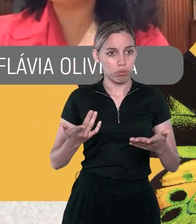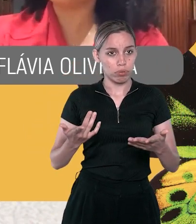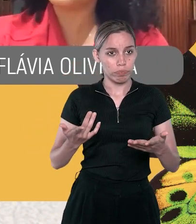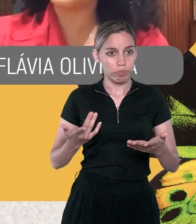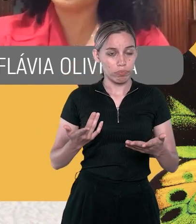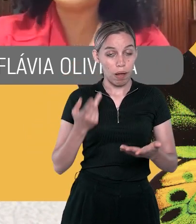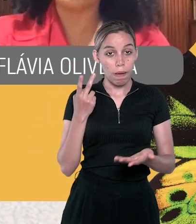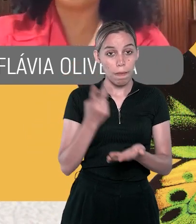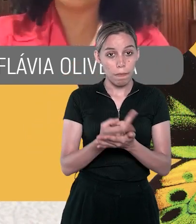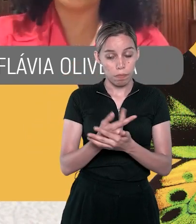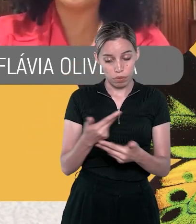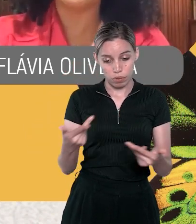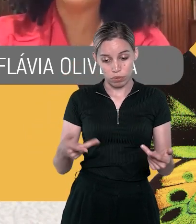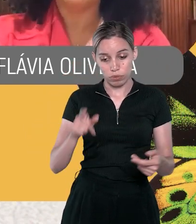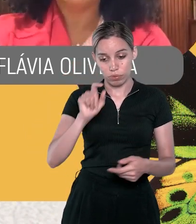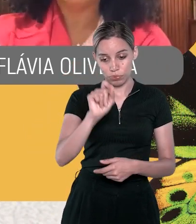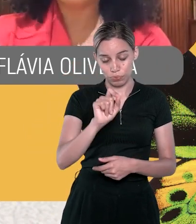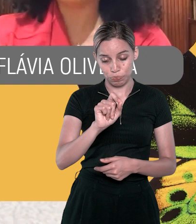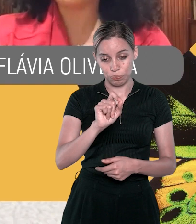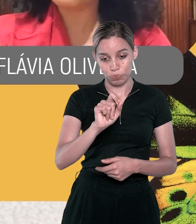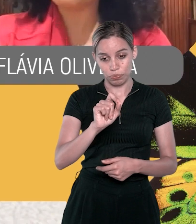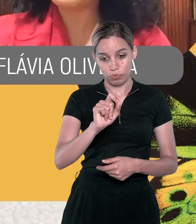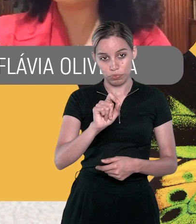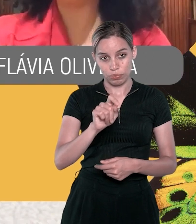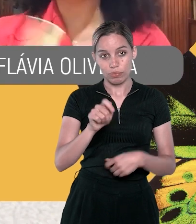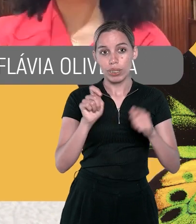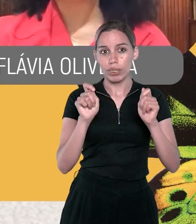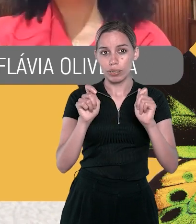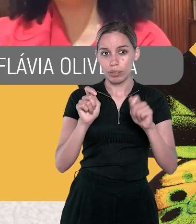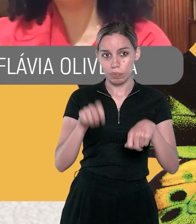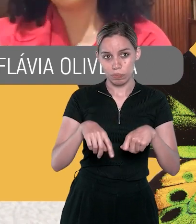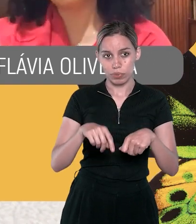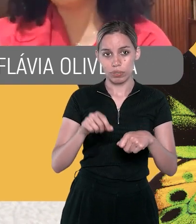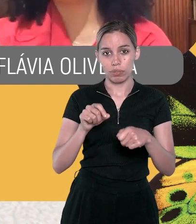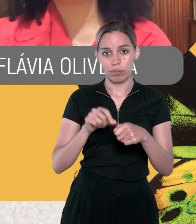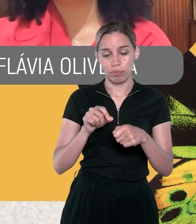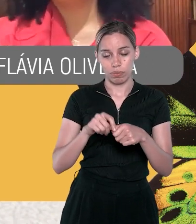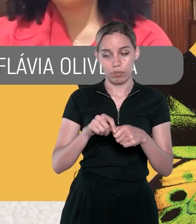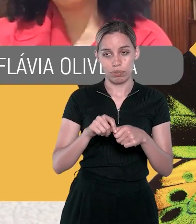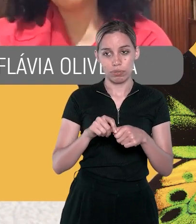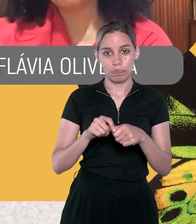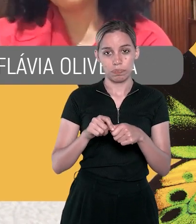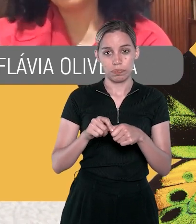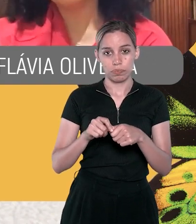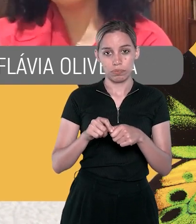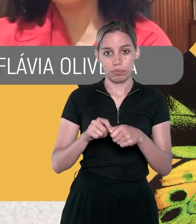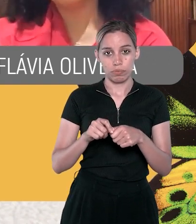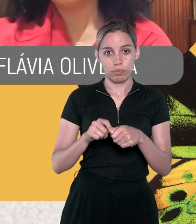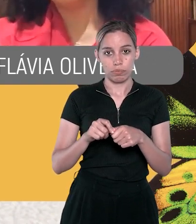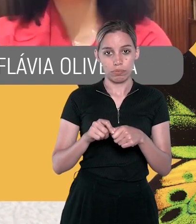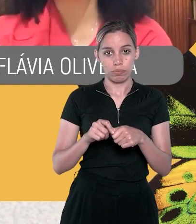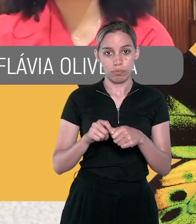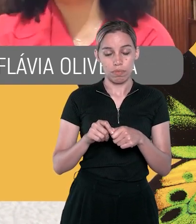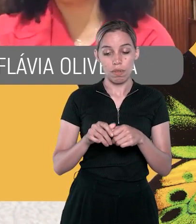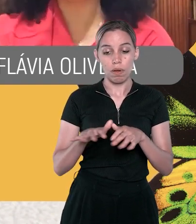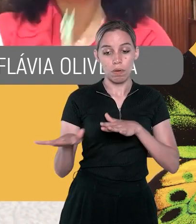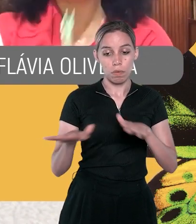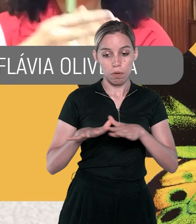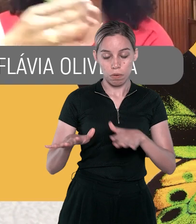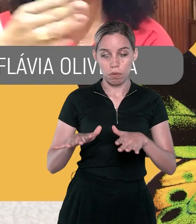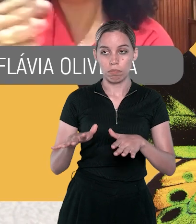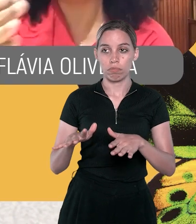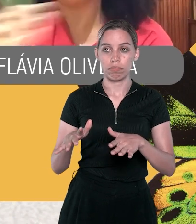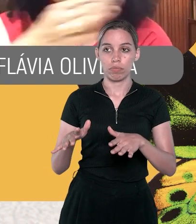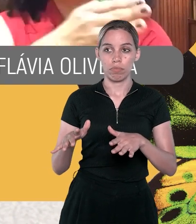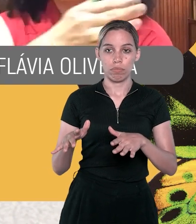coisa, a mesma analogia, eu acho que dá para fazer no que diz respeito ao movimento musical, se a gente